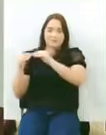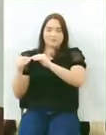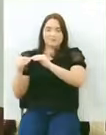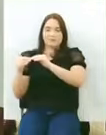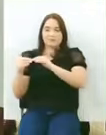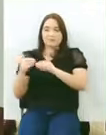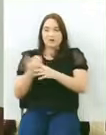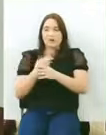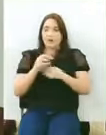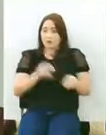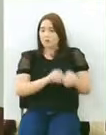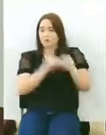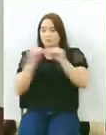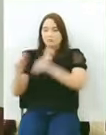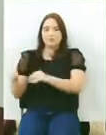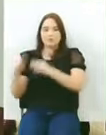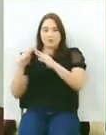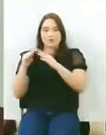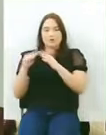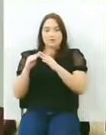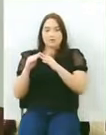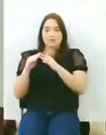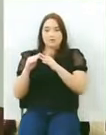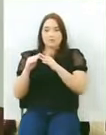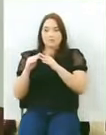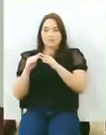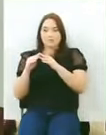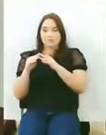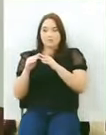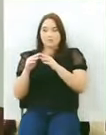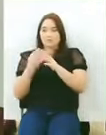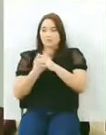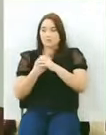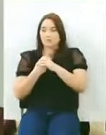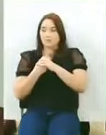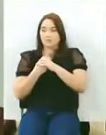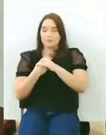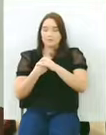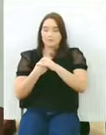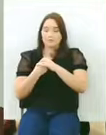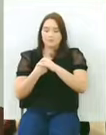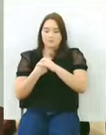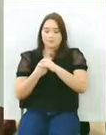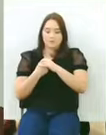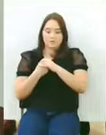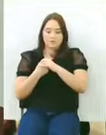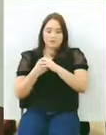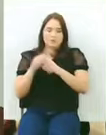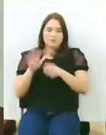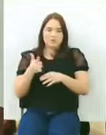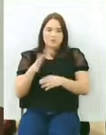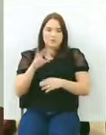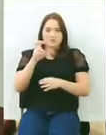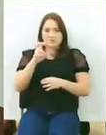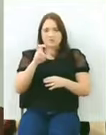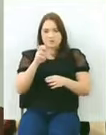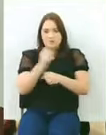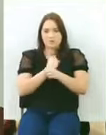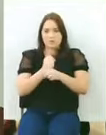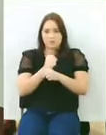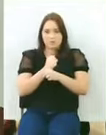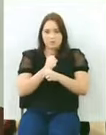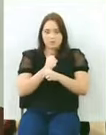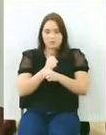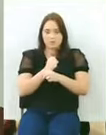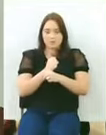laje, tudo, e eles mudaram para lá. E aquela mudança que era para ser provisória ficou permanente, já tinha